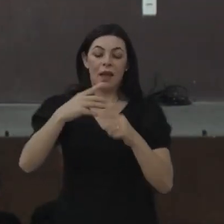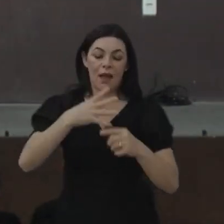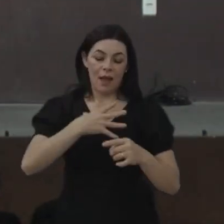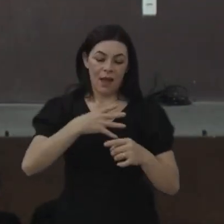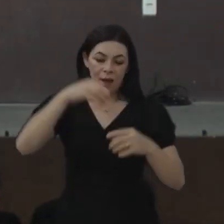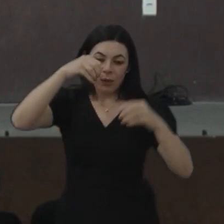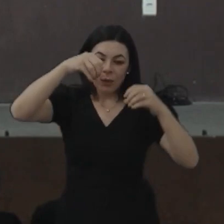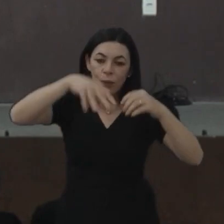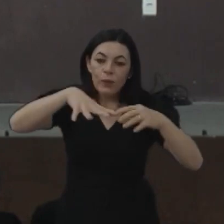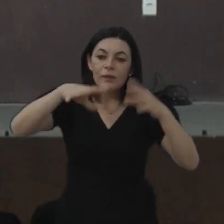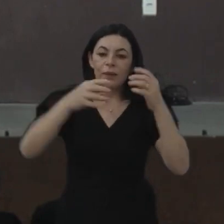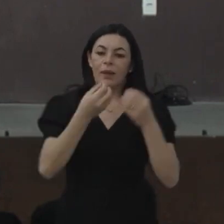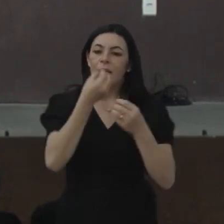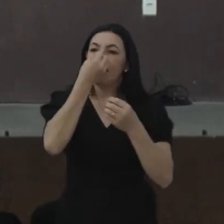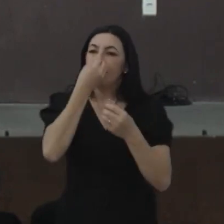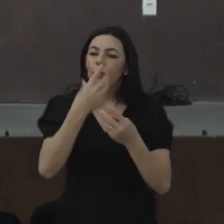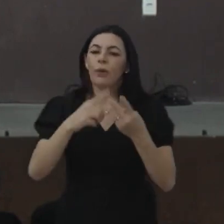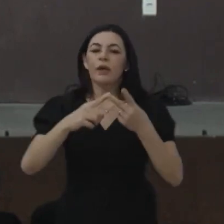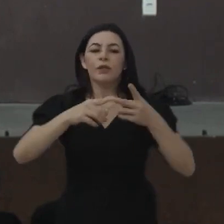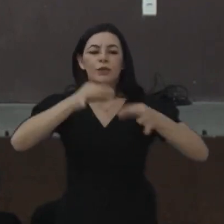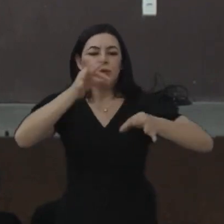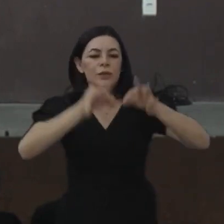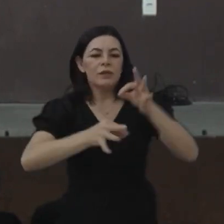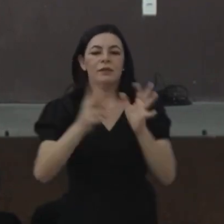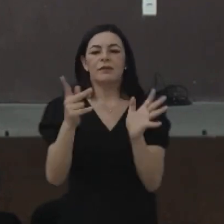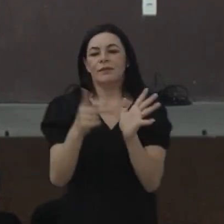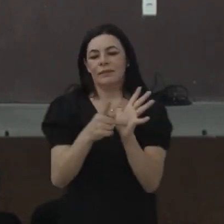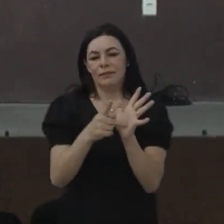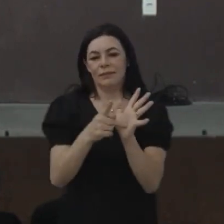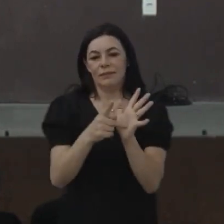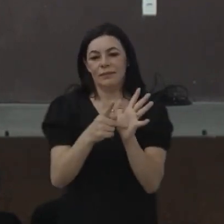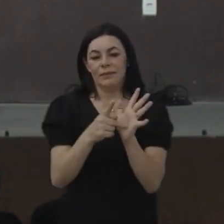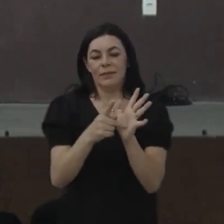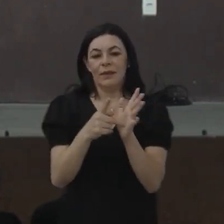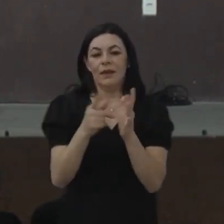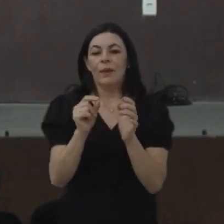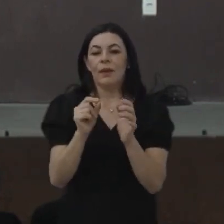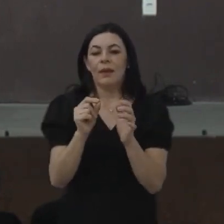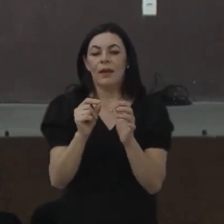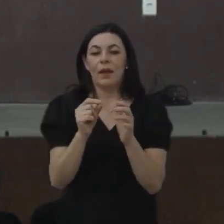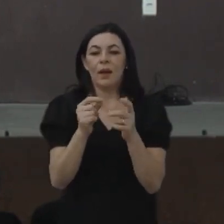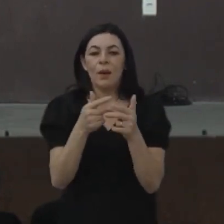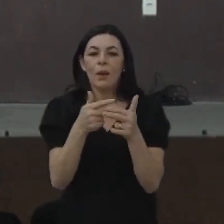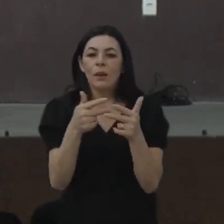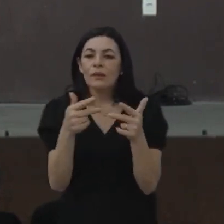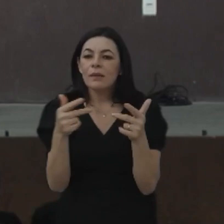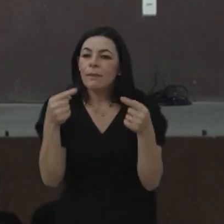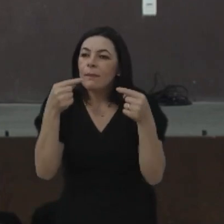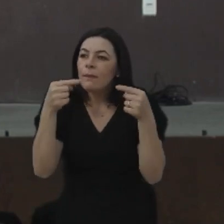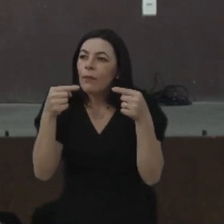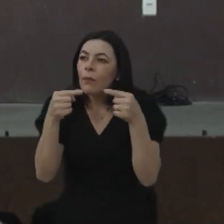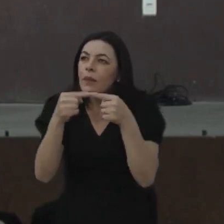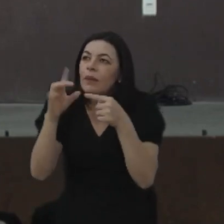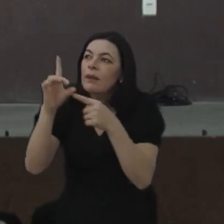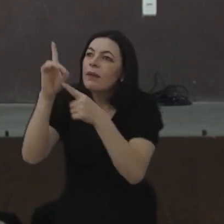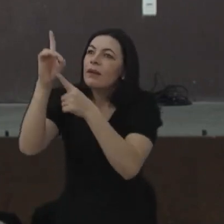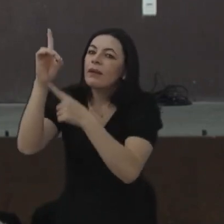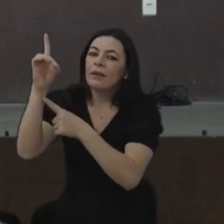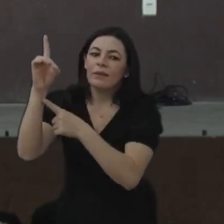toda bondade, justiça e verdade, tratando de descobrir o que é agradável ao Senhor.